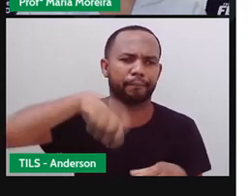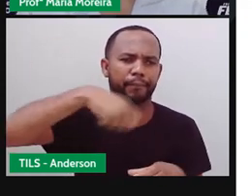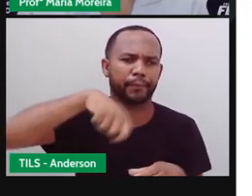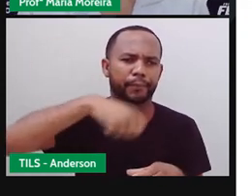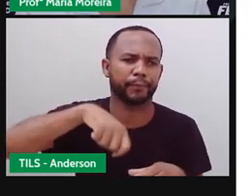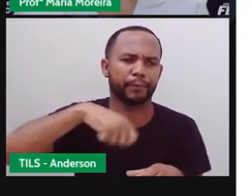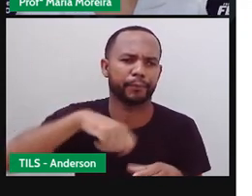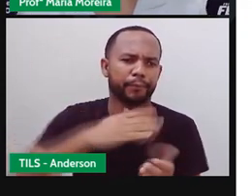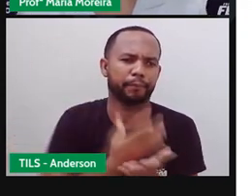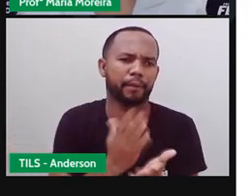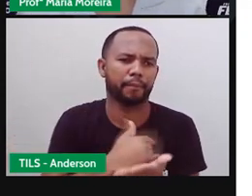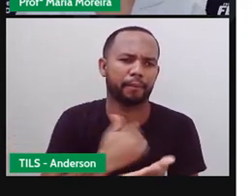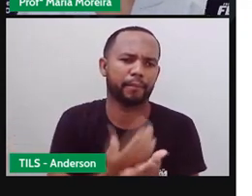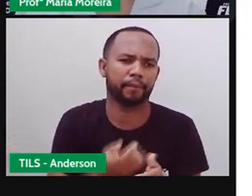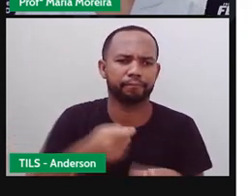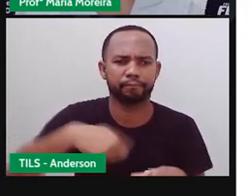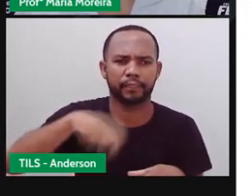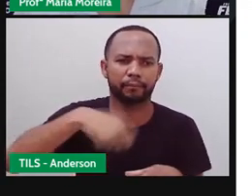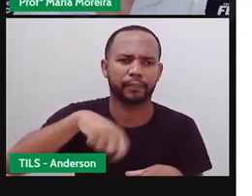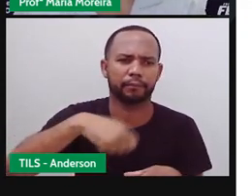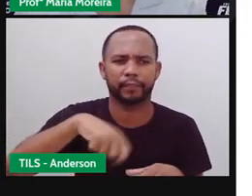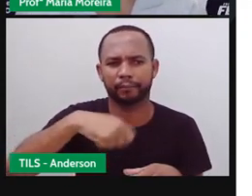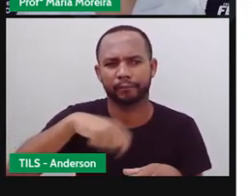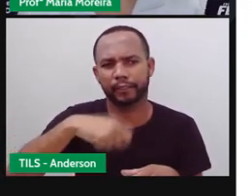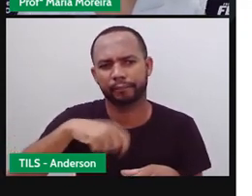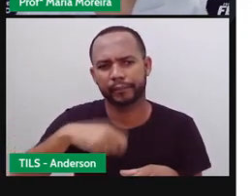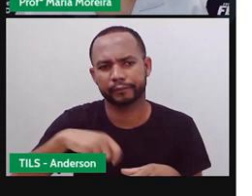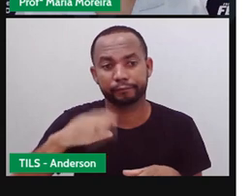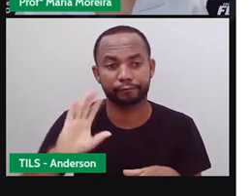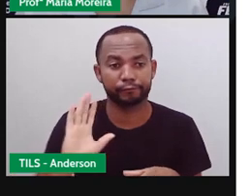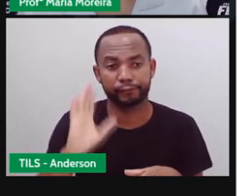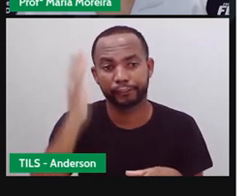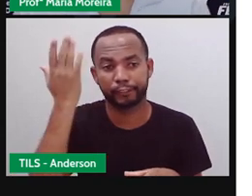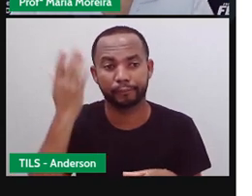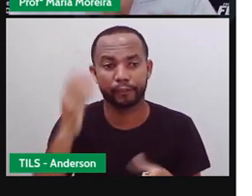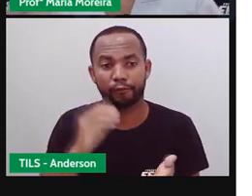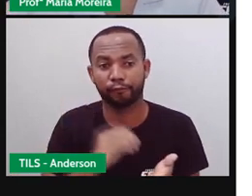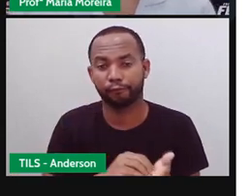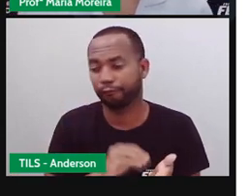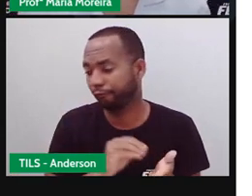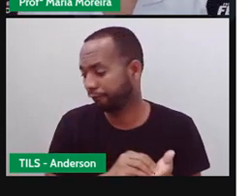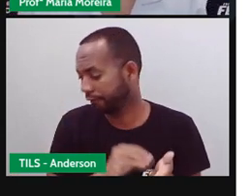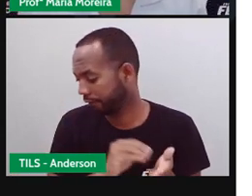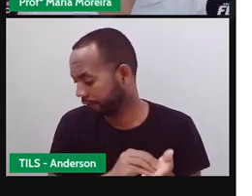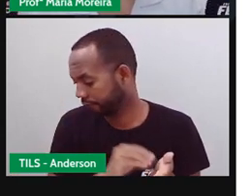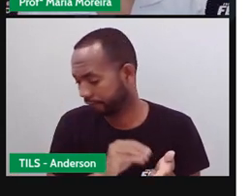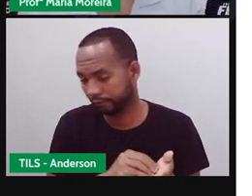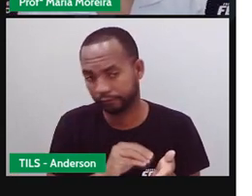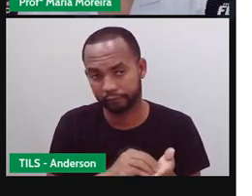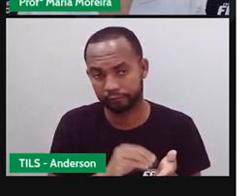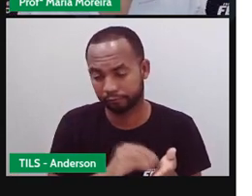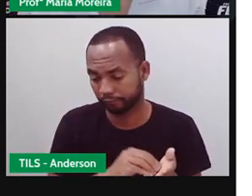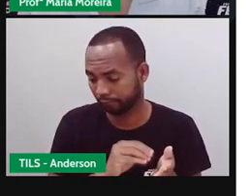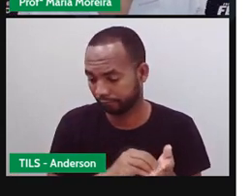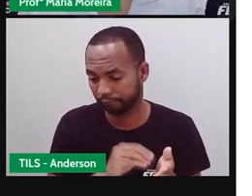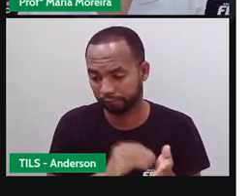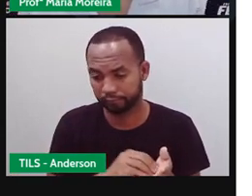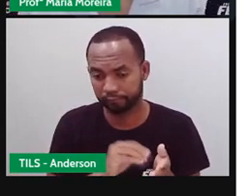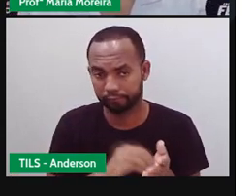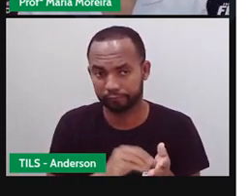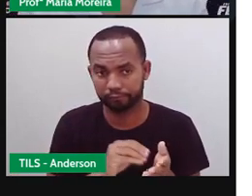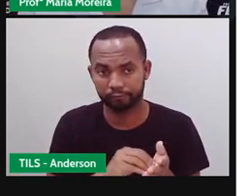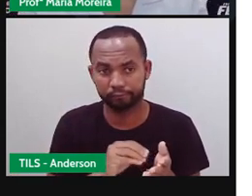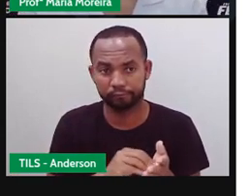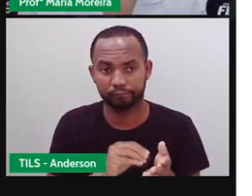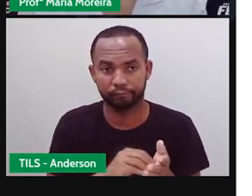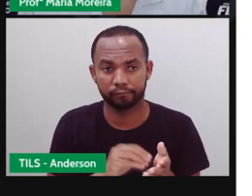e vamos falar com pouso seus ingredientes e a Índia repente não é tô lá não vem minha mesa inteira Anderson Brum bolo e aí de